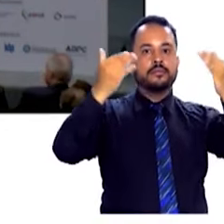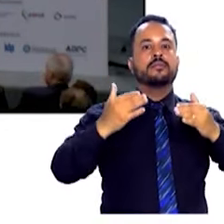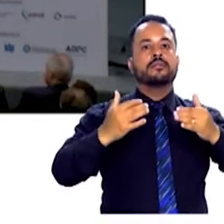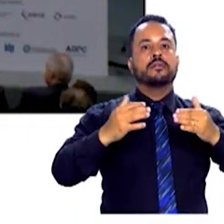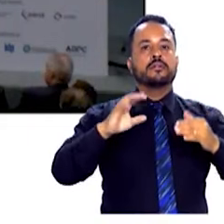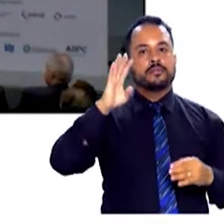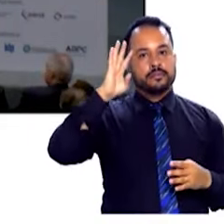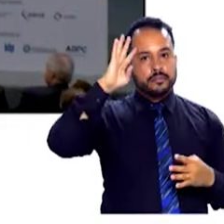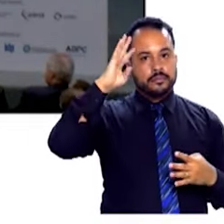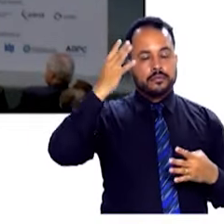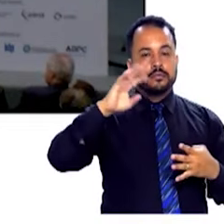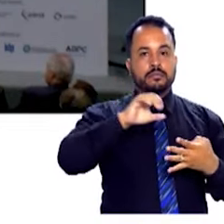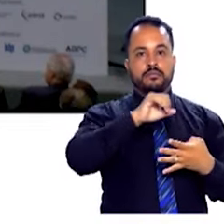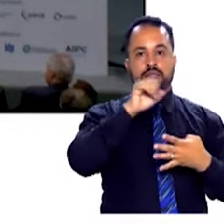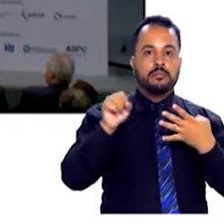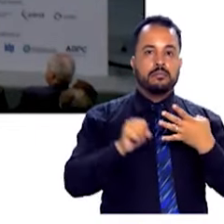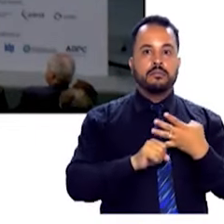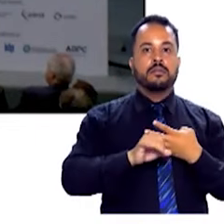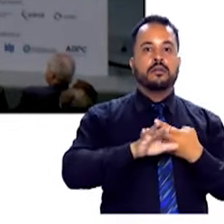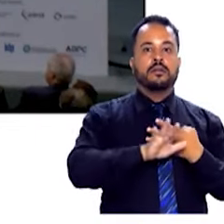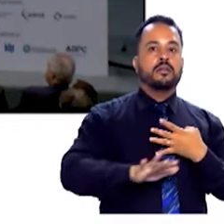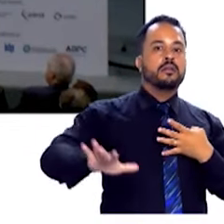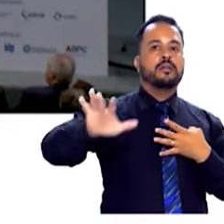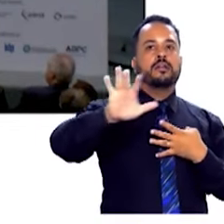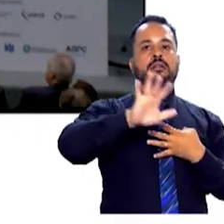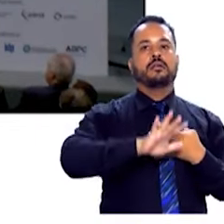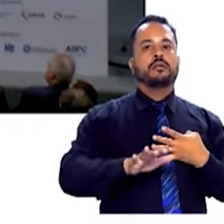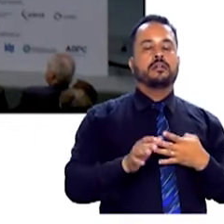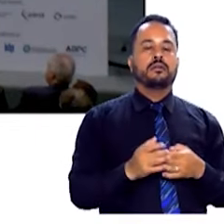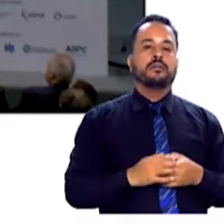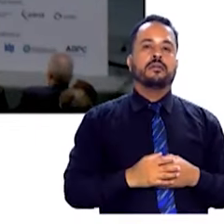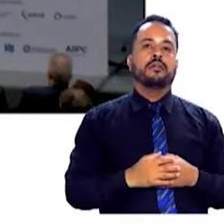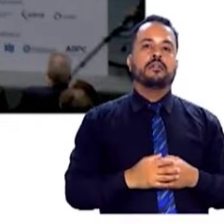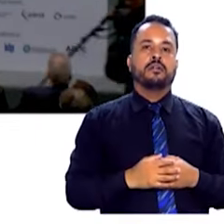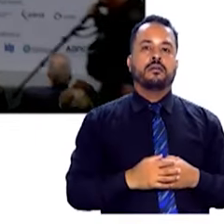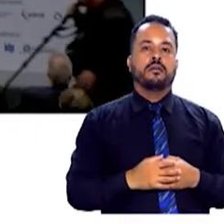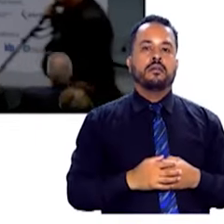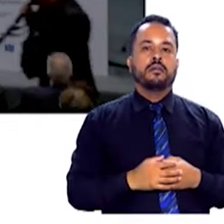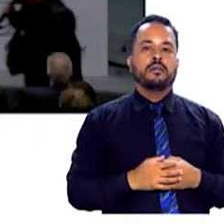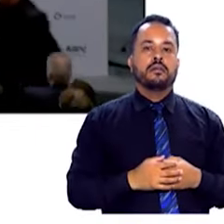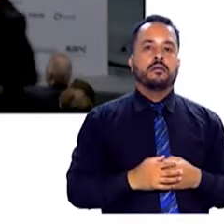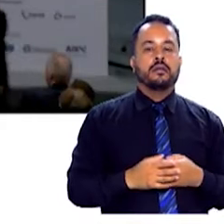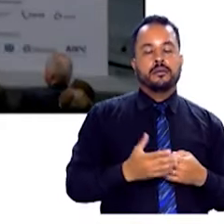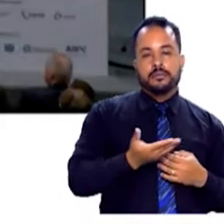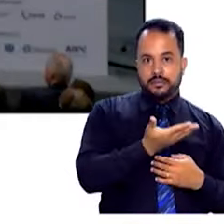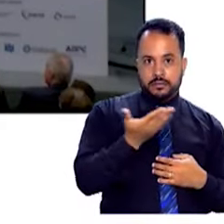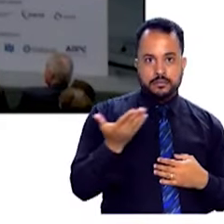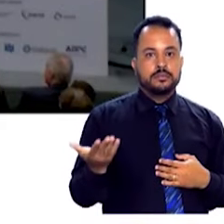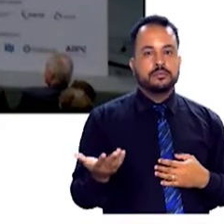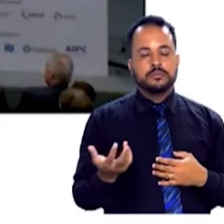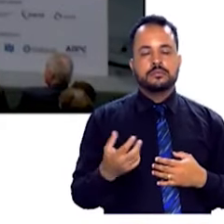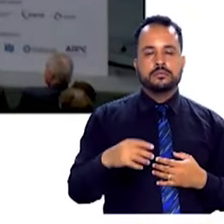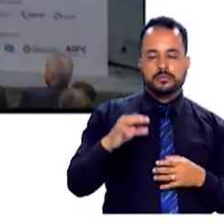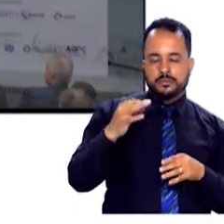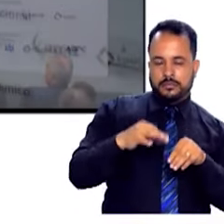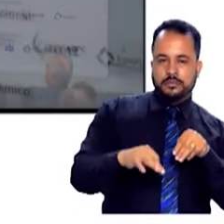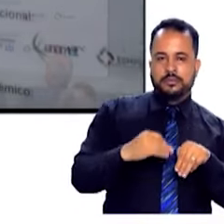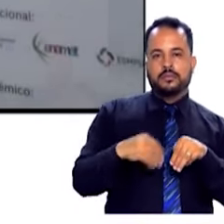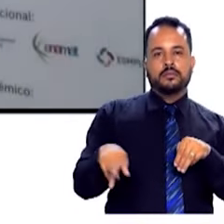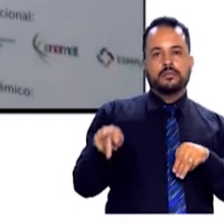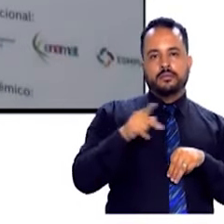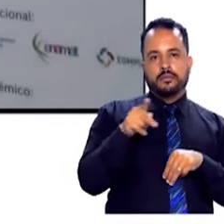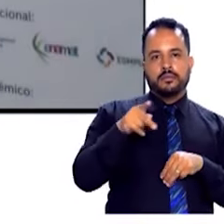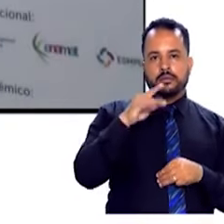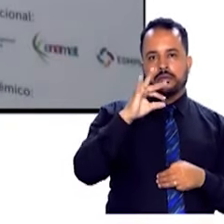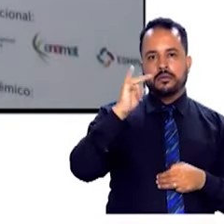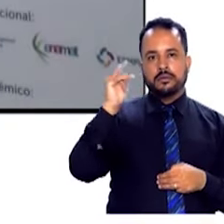STJ para ver a repercussão disso eh sei que vossa excelência e eventualmente Professor Cláudio já tem